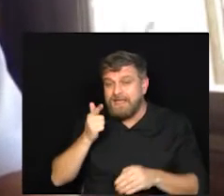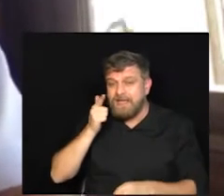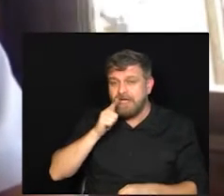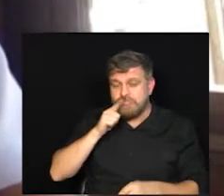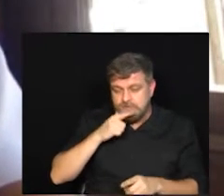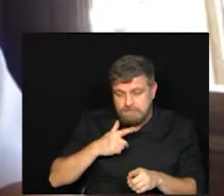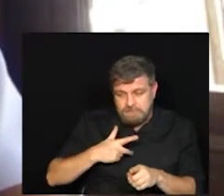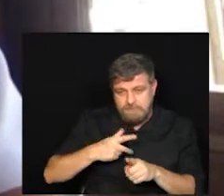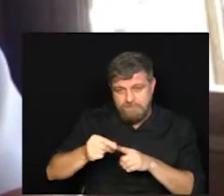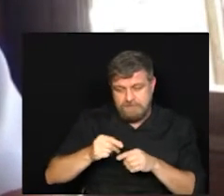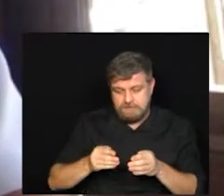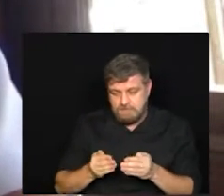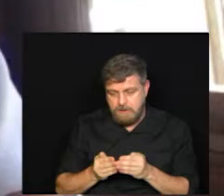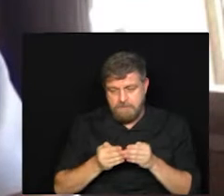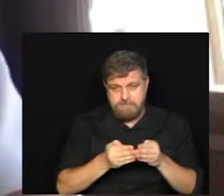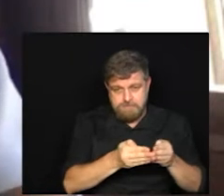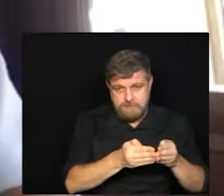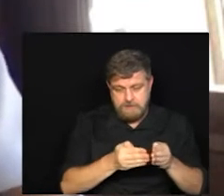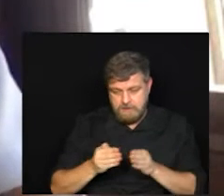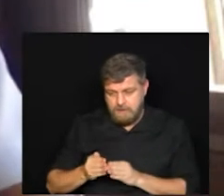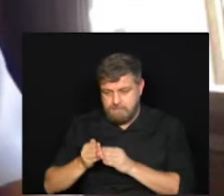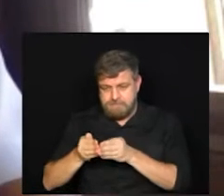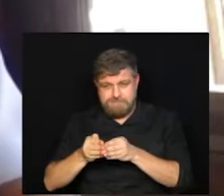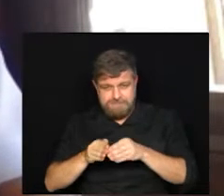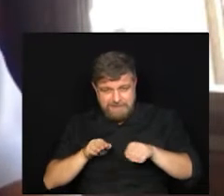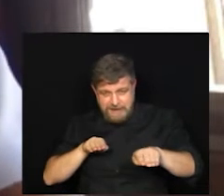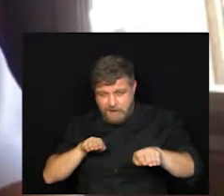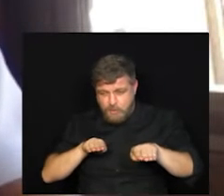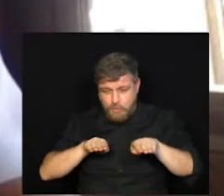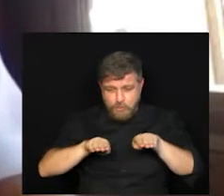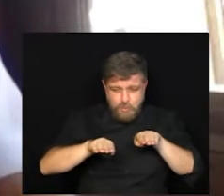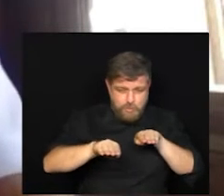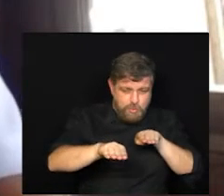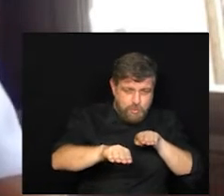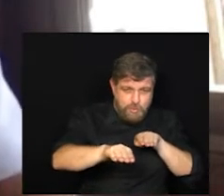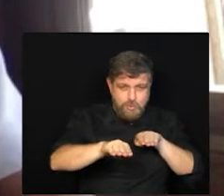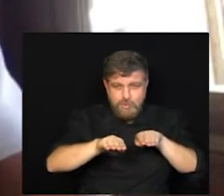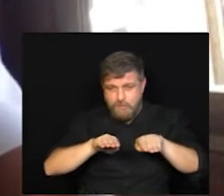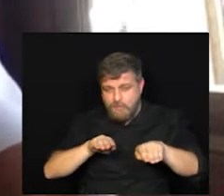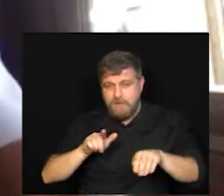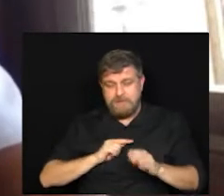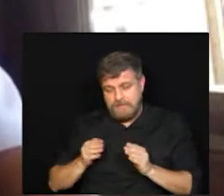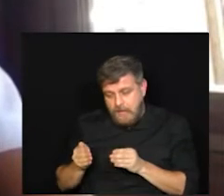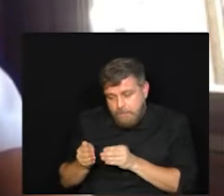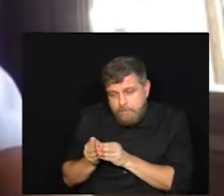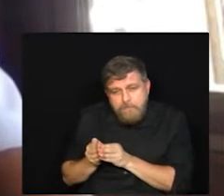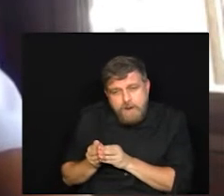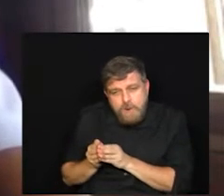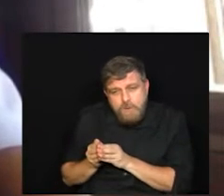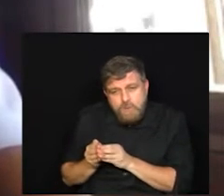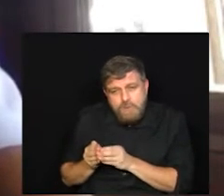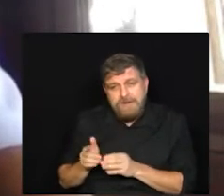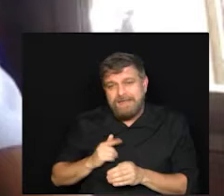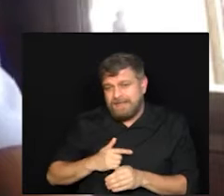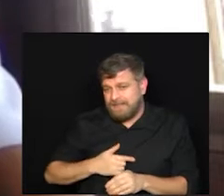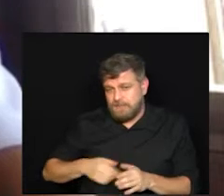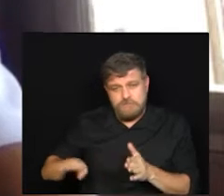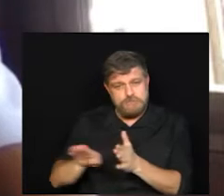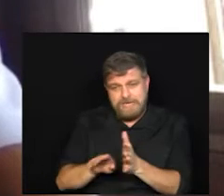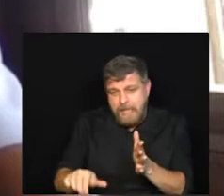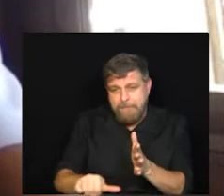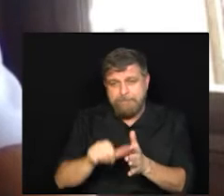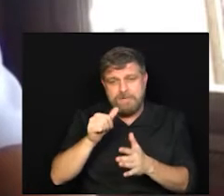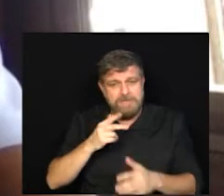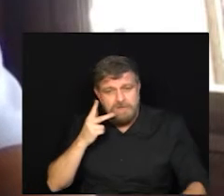Mas nesses barcos que são de 2 pessoas, esses barcos menores que são de monotipo, é quem chega na frente e ganha.